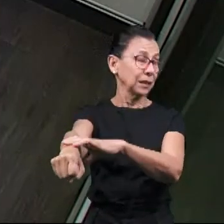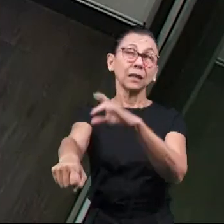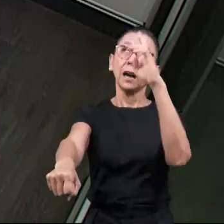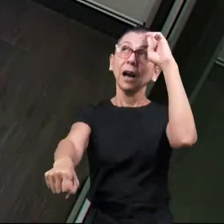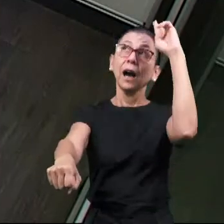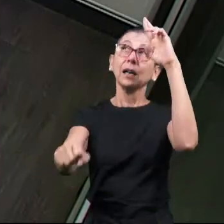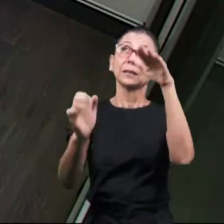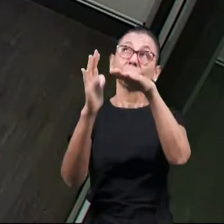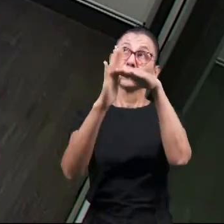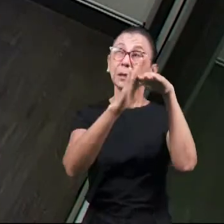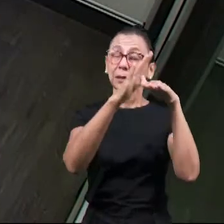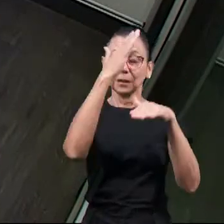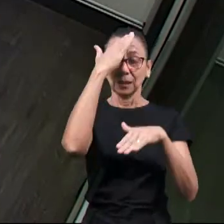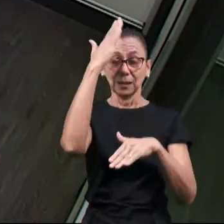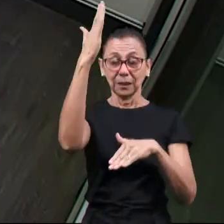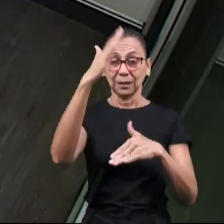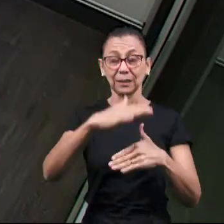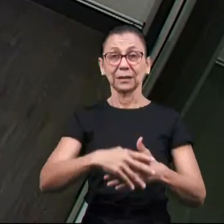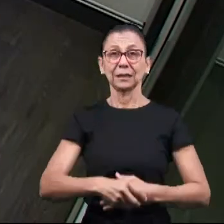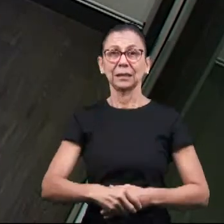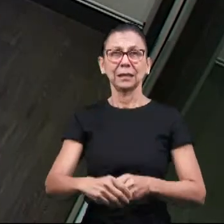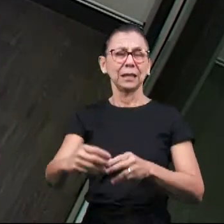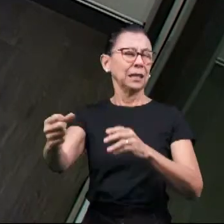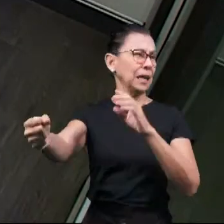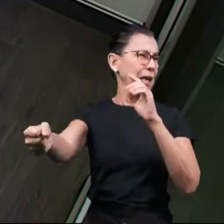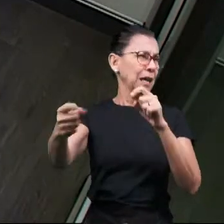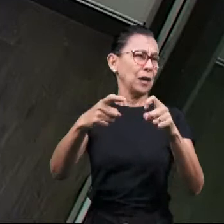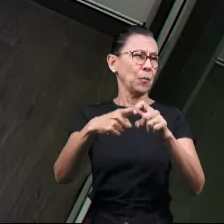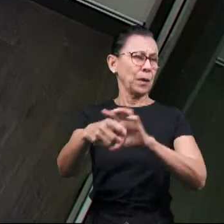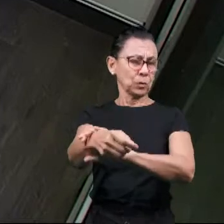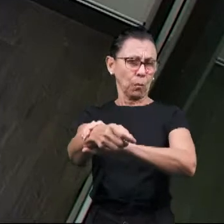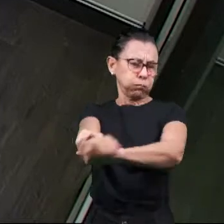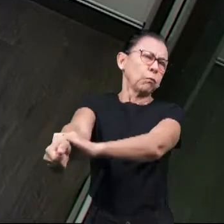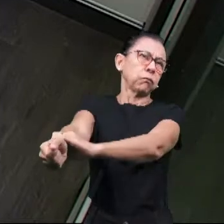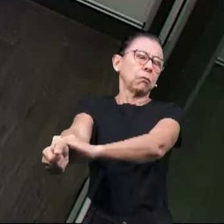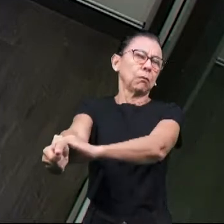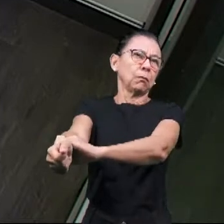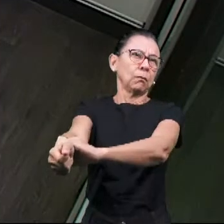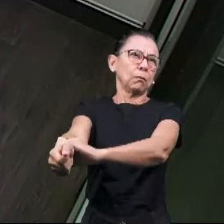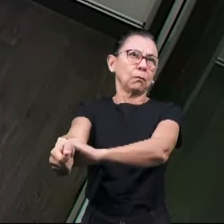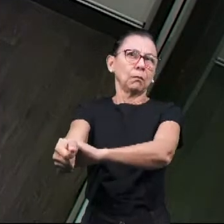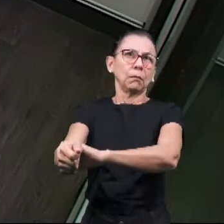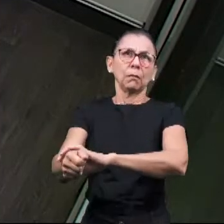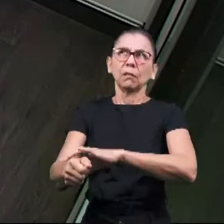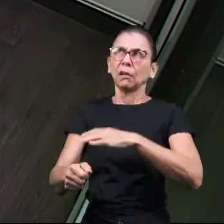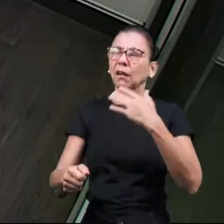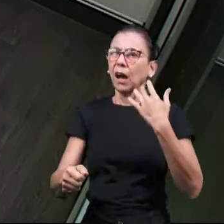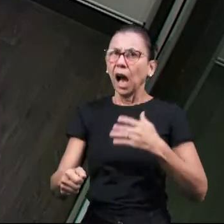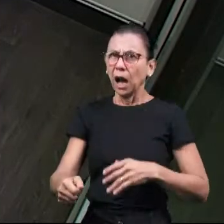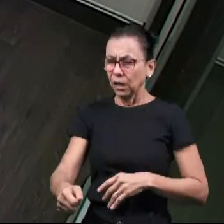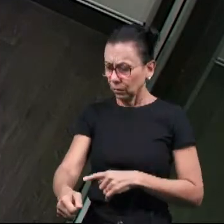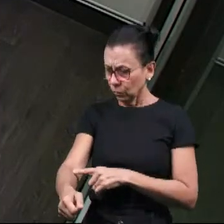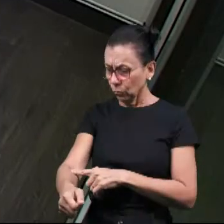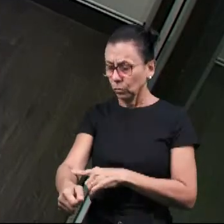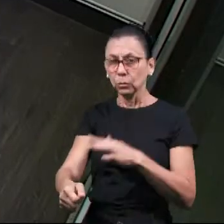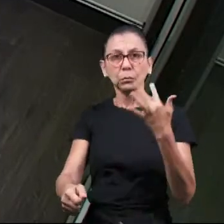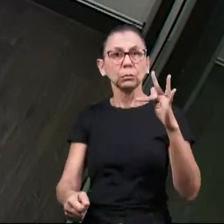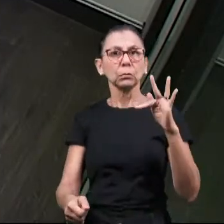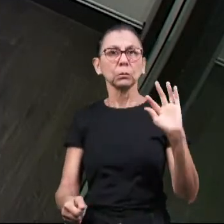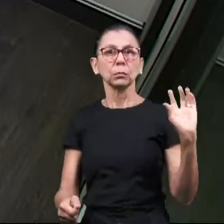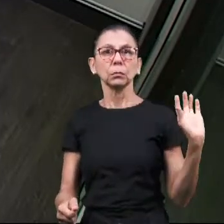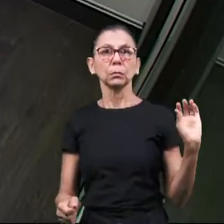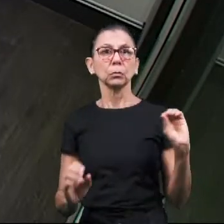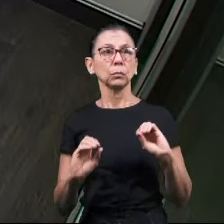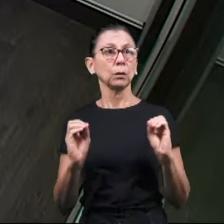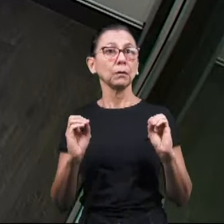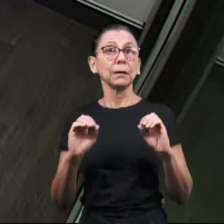bola. E quando eu falei, já bateu aqui no meu ombro e falou: já tá no lugar. Não sentiu nada. Foi, tá no lugar? Tá. Não doeu? Falei, não doeu. Mas eu tive que